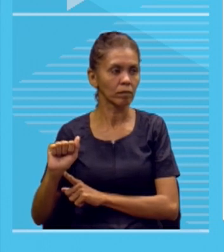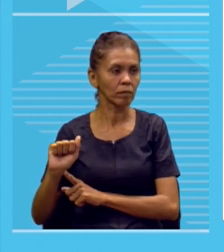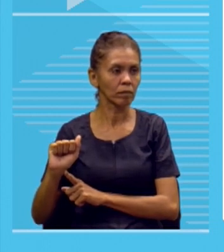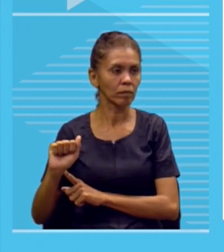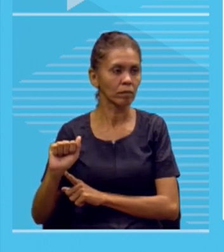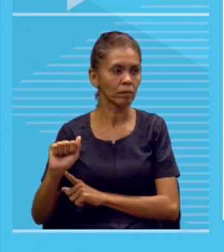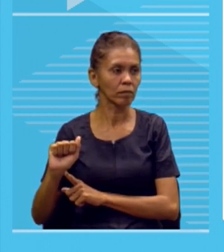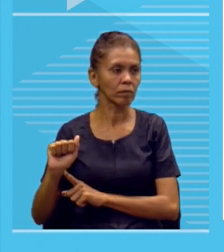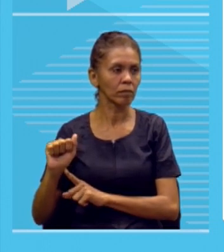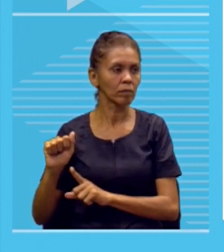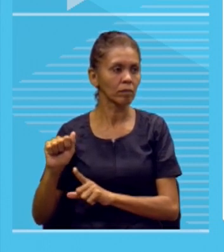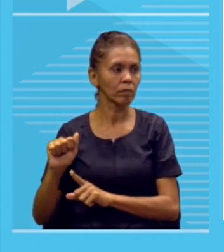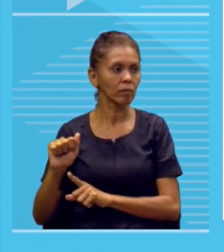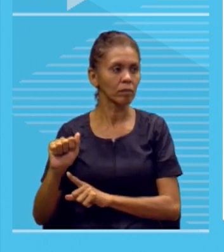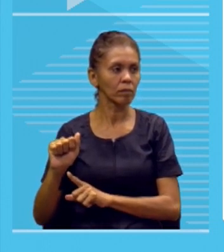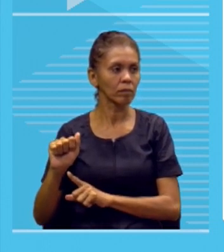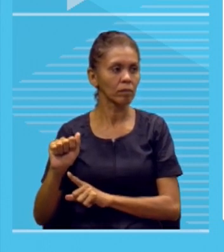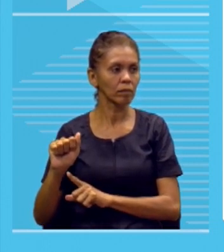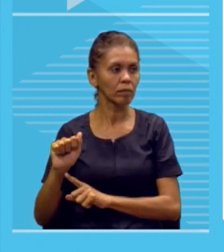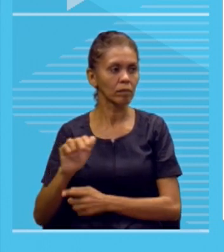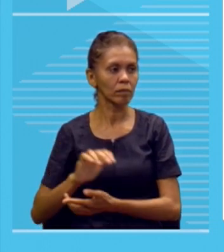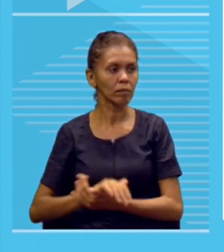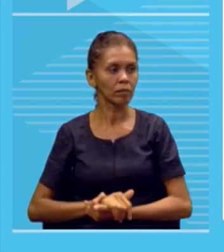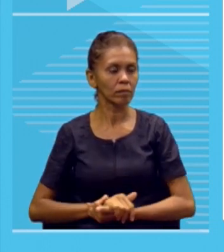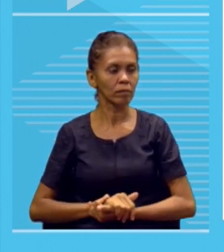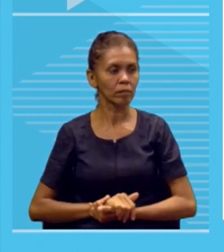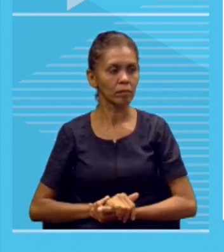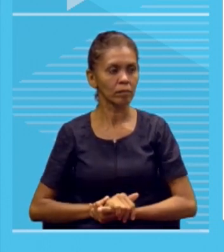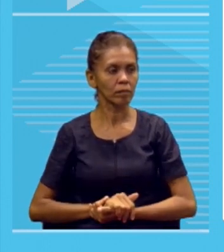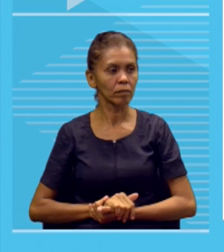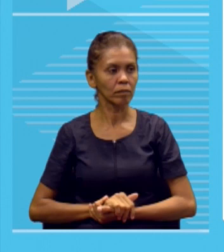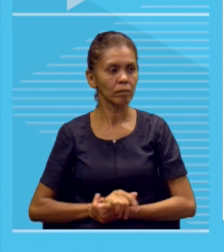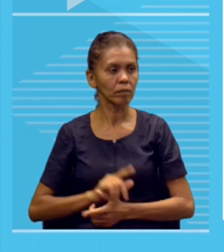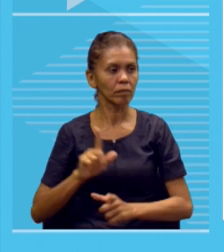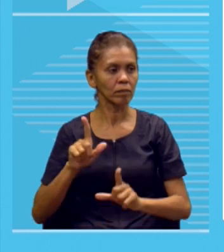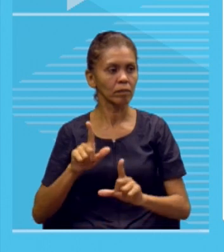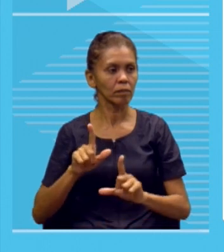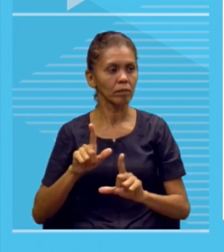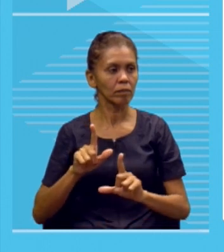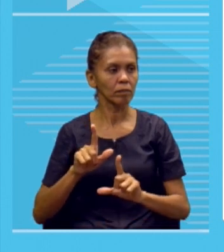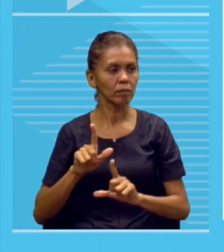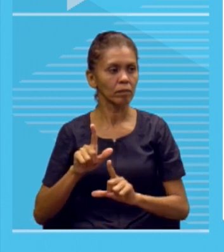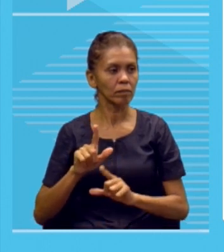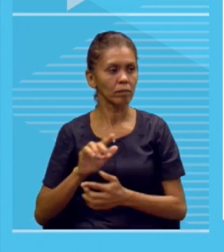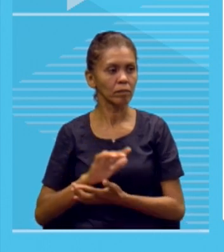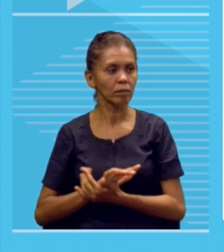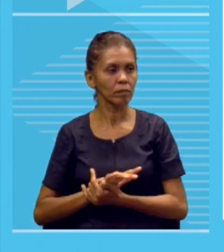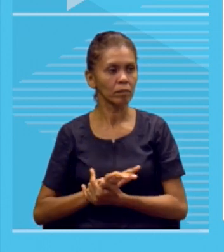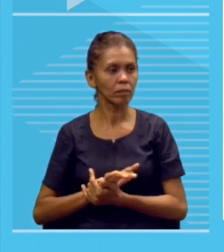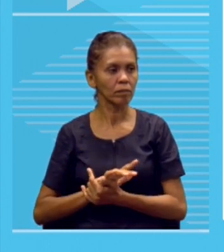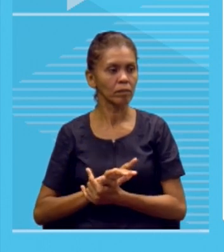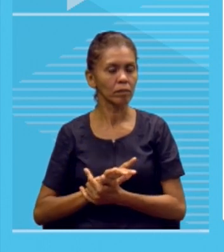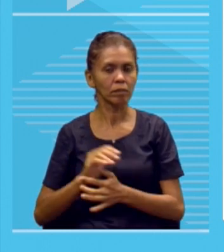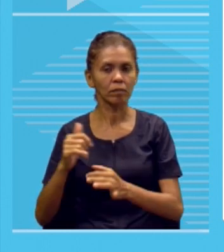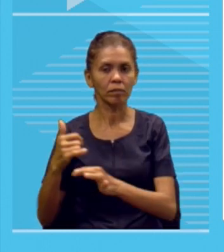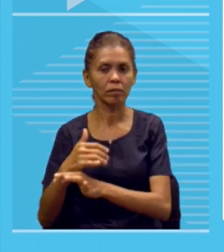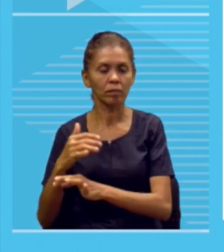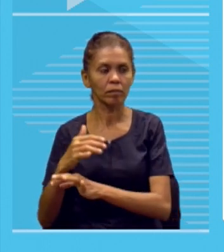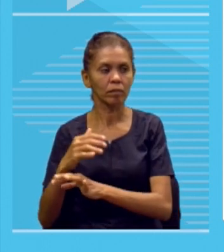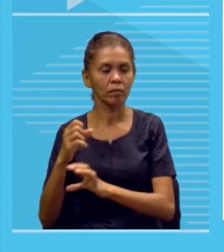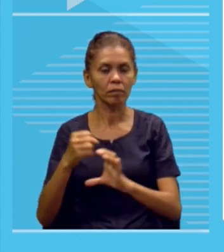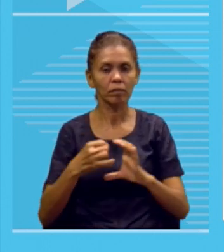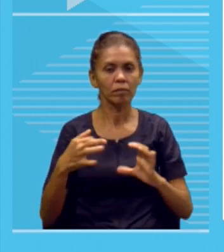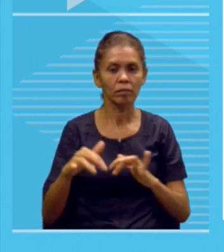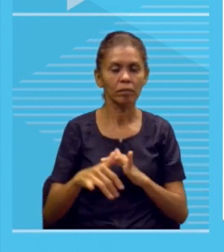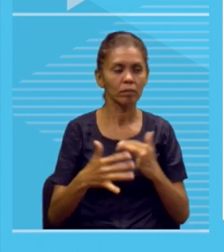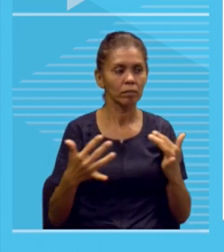construção civil. Bom, vamos ver aqui as outras, né? É a urbanização foi caracterizada. Letra B, aumento